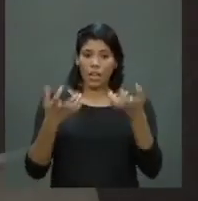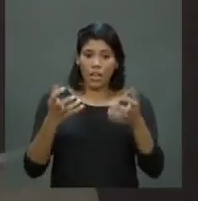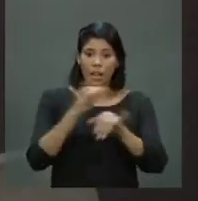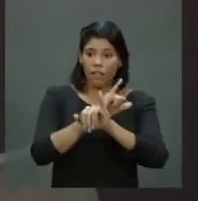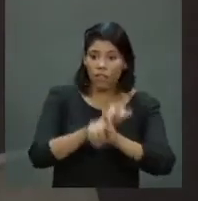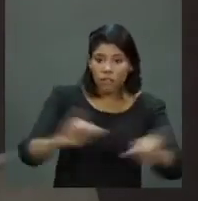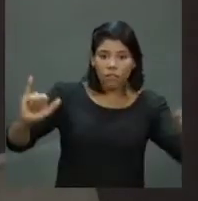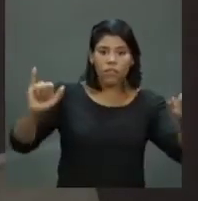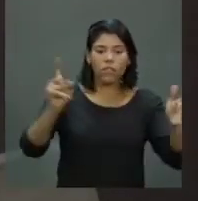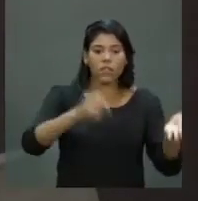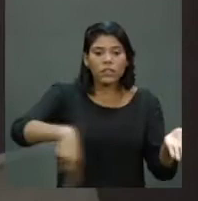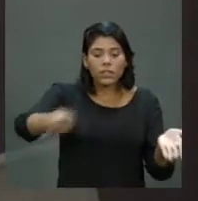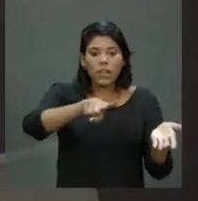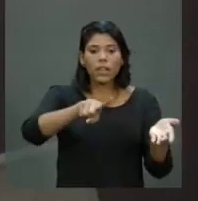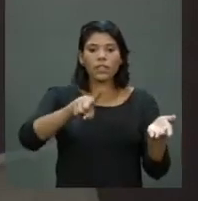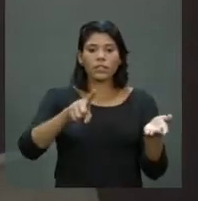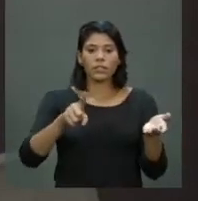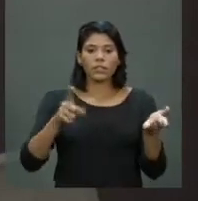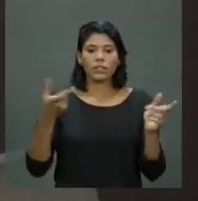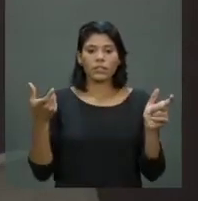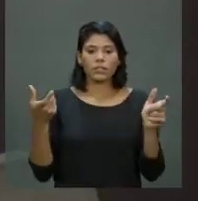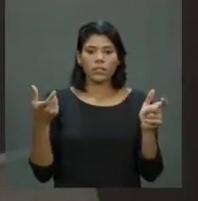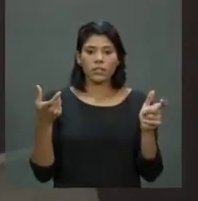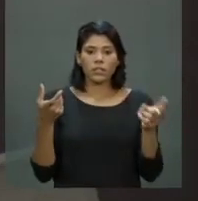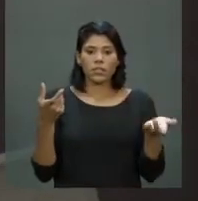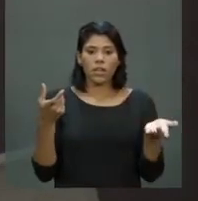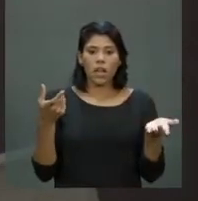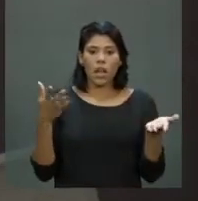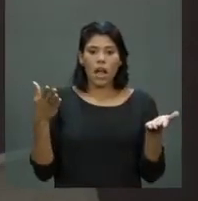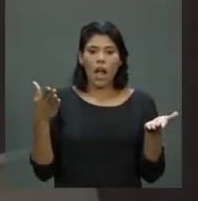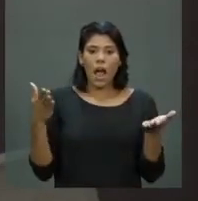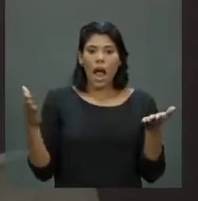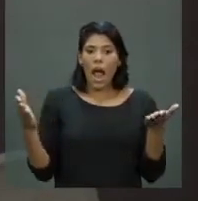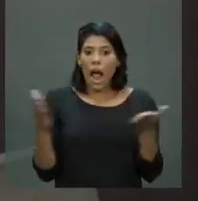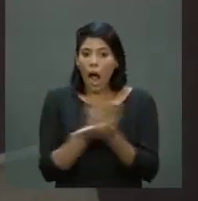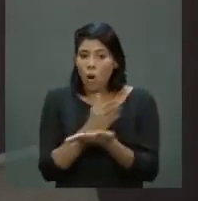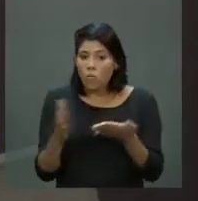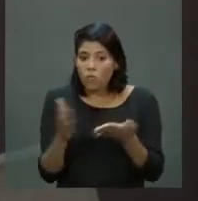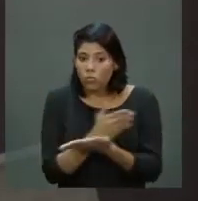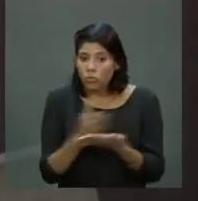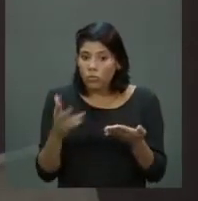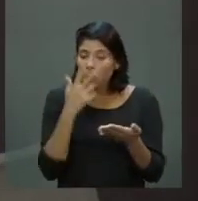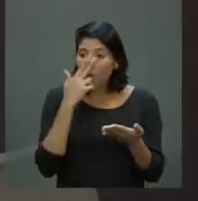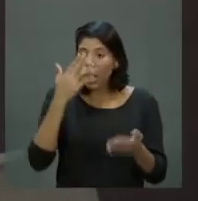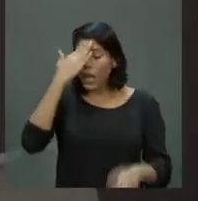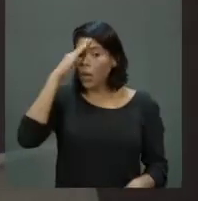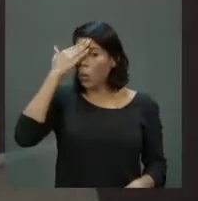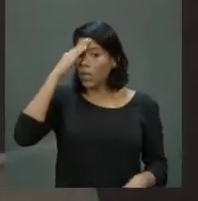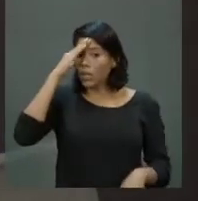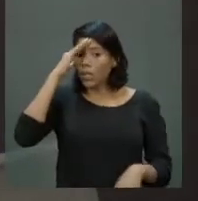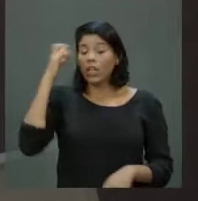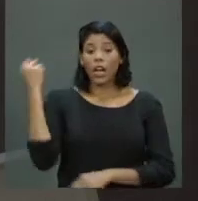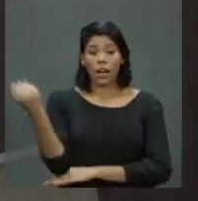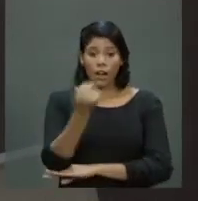senhores, poucos estão compreendendo a gravidade do momento